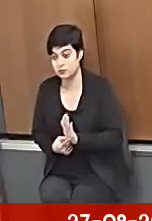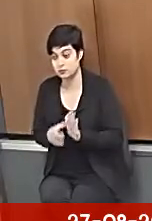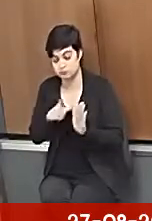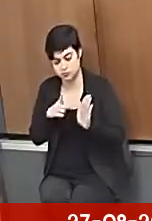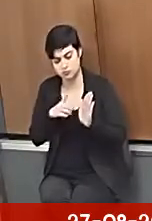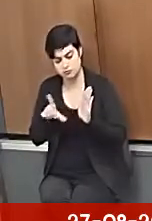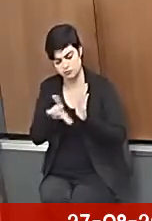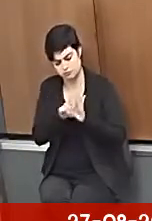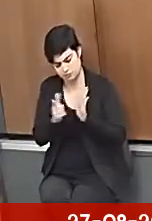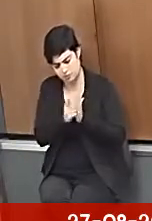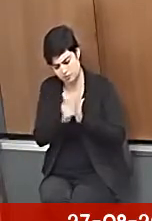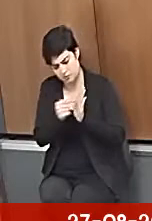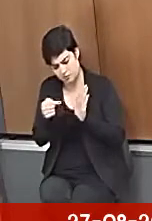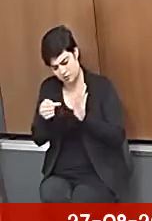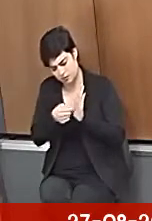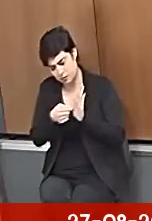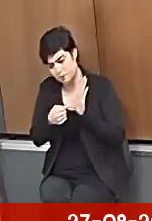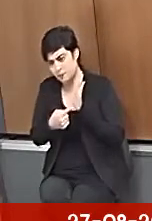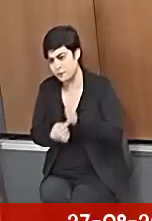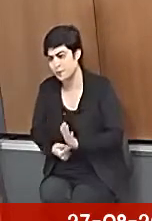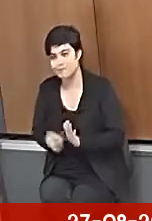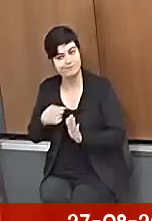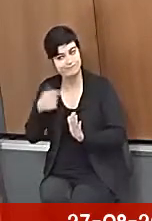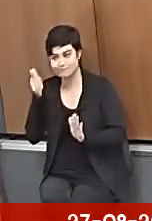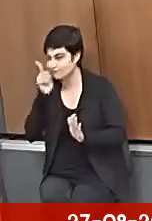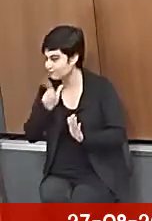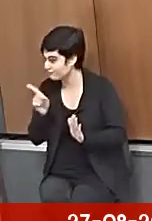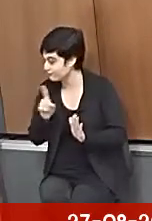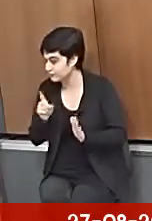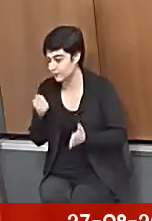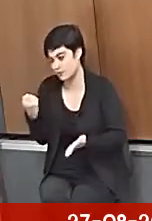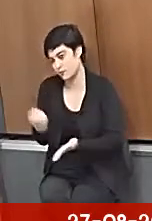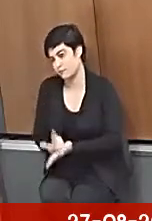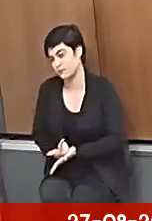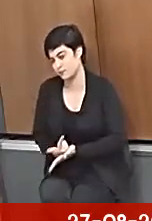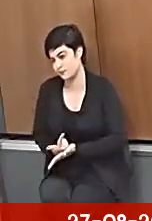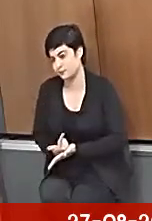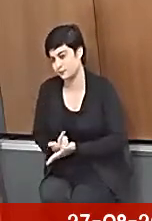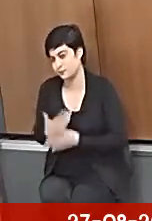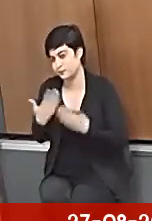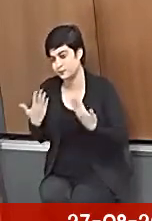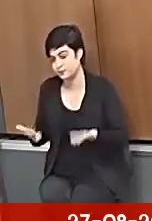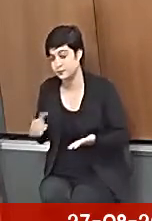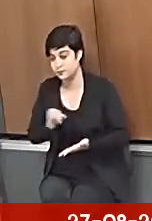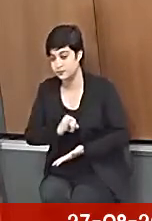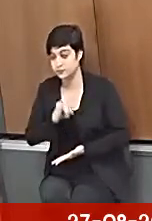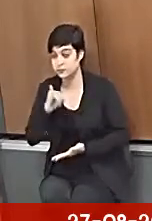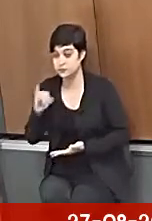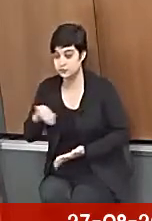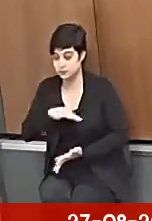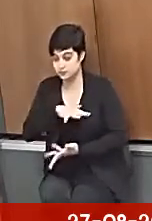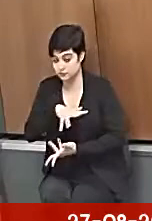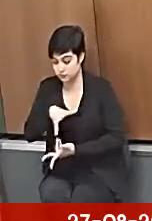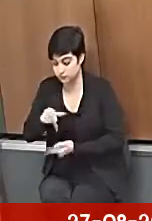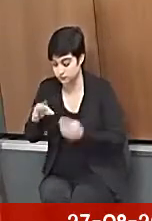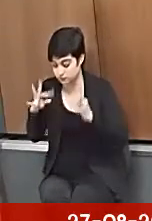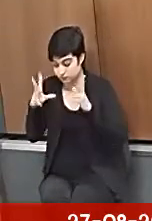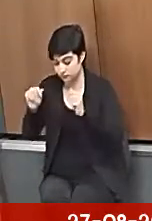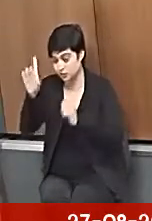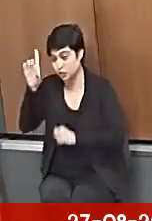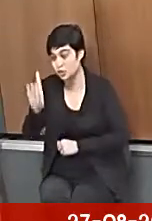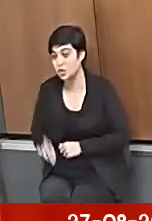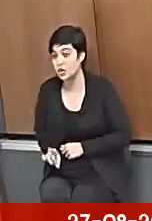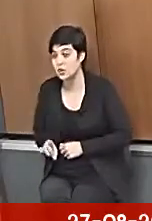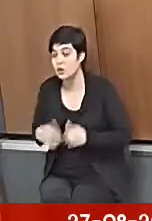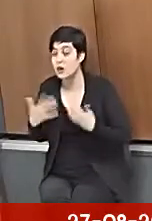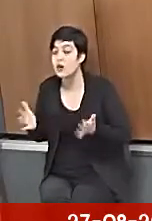o laudo que eu tenho lado que eu tenho do coronel teatini eu não consigo ingresso então se o mundo um direito para todos a um de nós